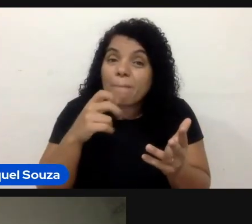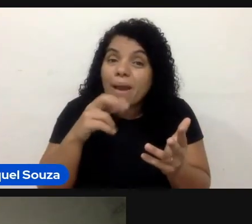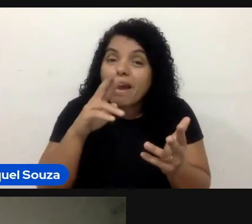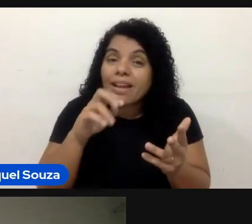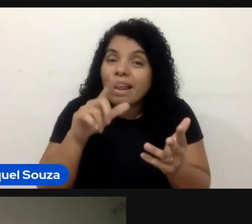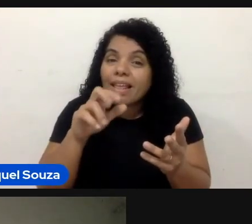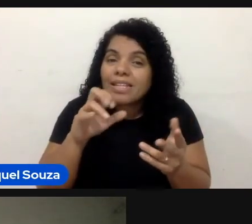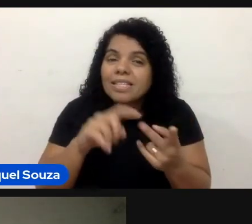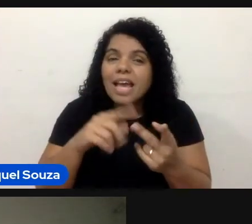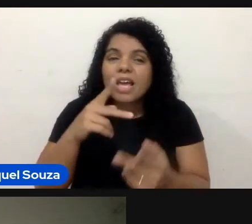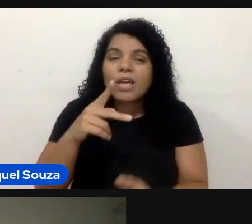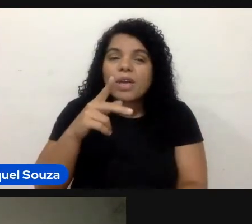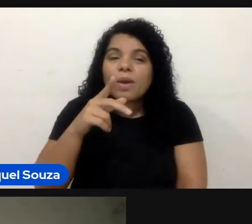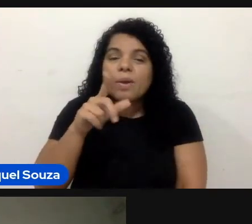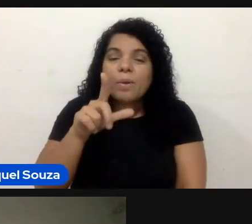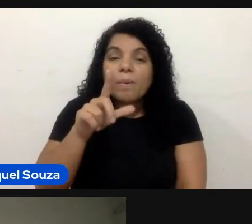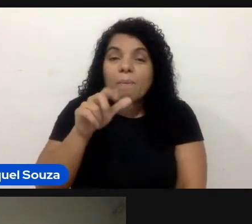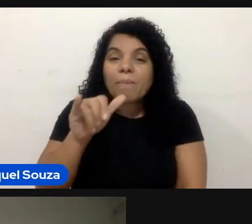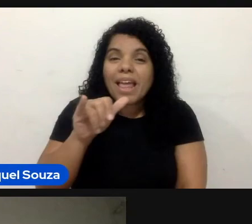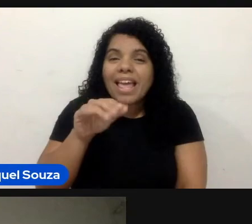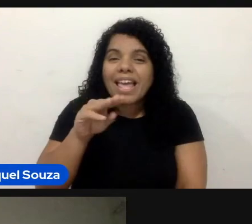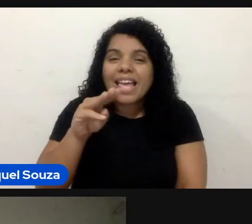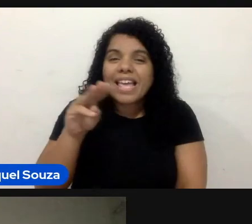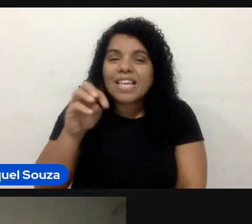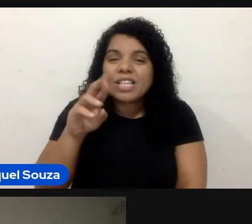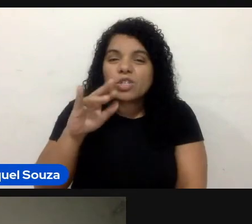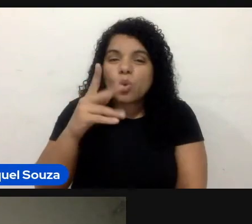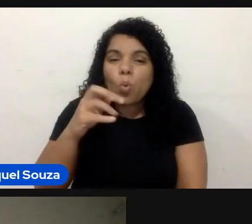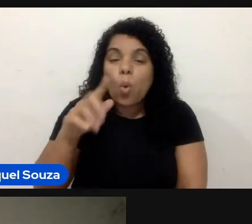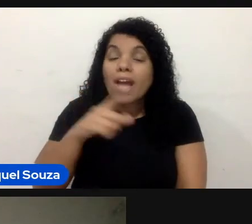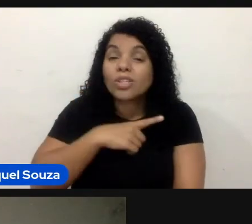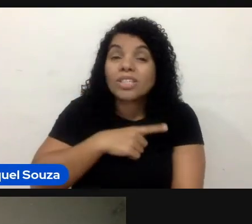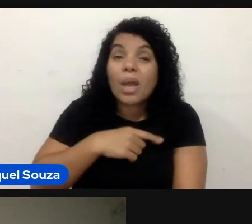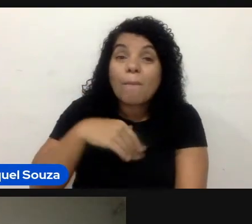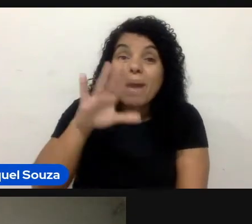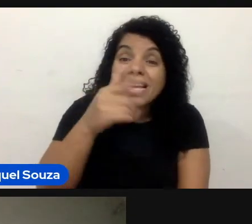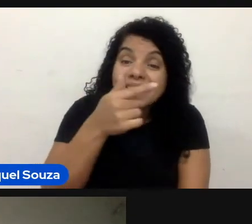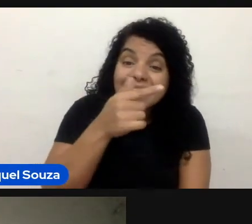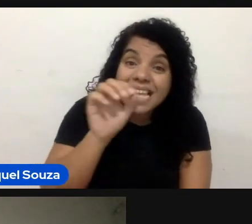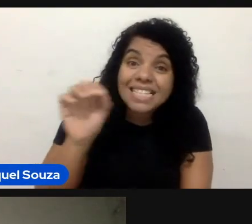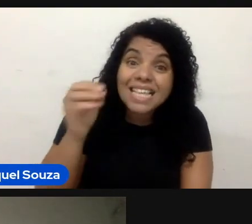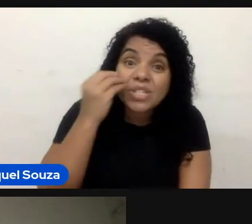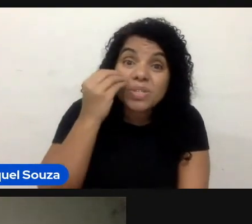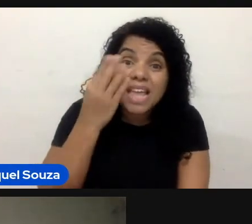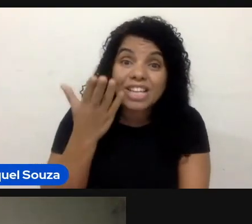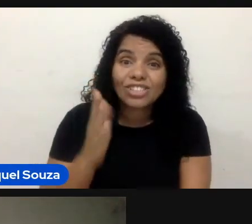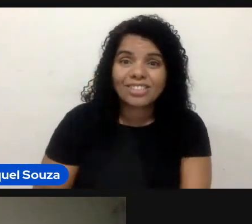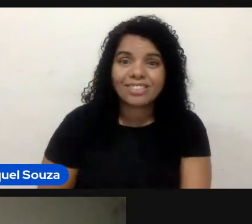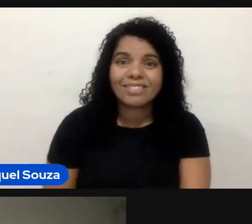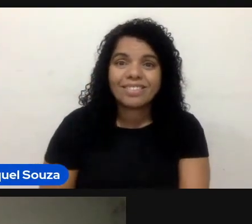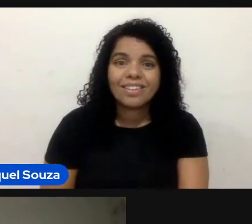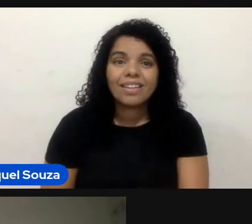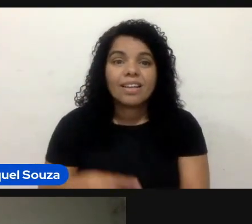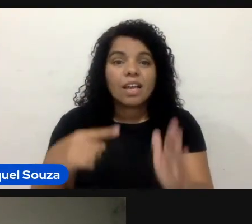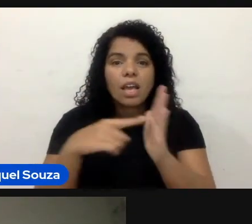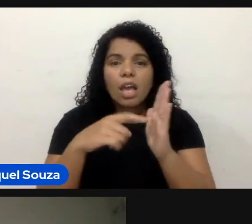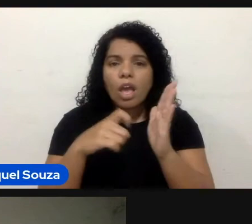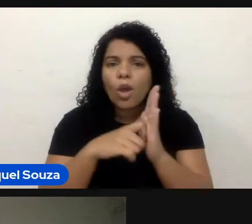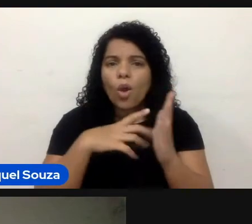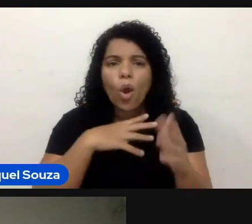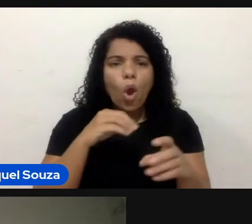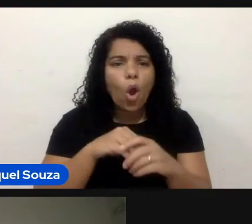Playwright, eu já falei, né? Eu tenho 700 testes, mais de 700 testes onde eu trabalho. Eu rodo no GitHub Actions com